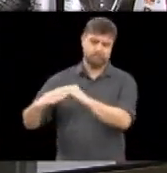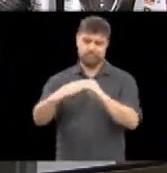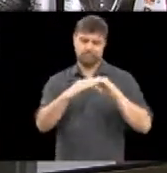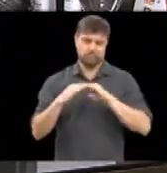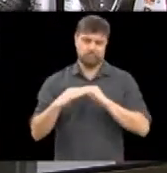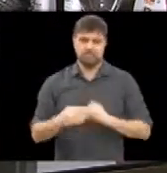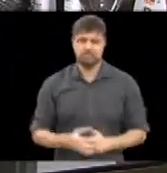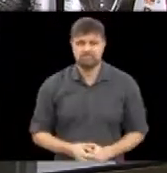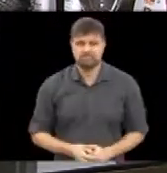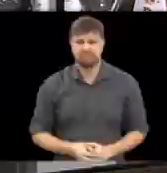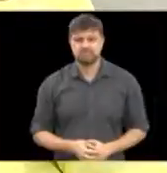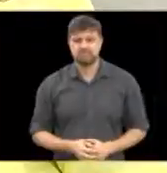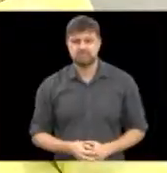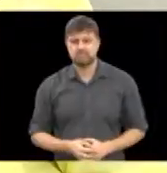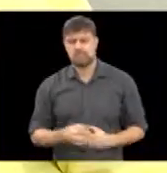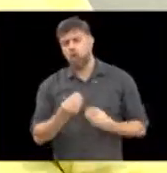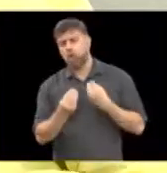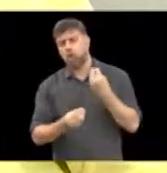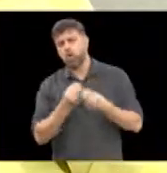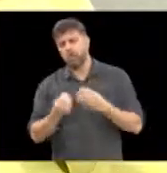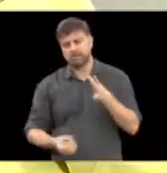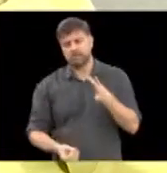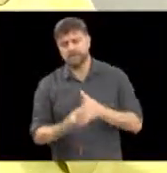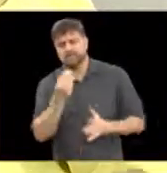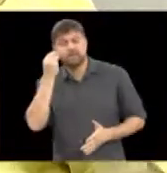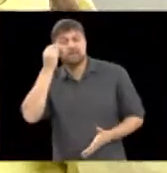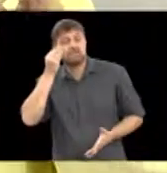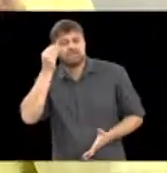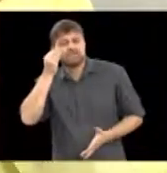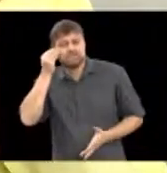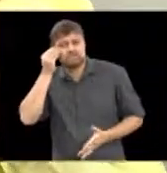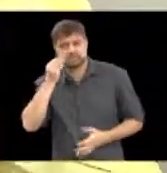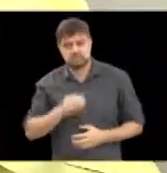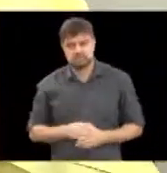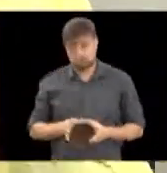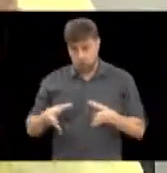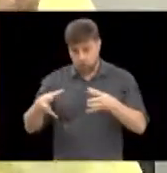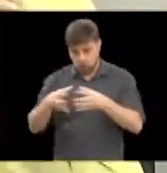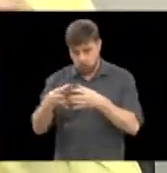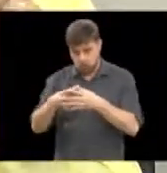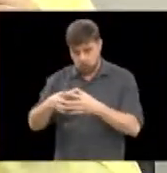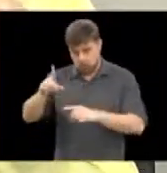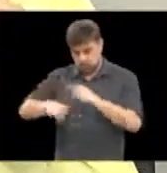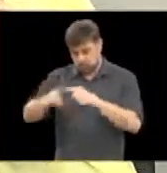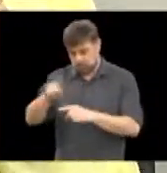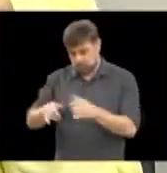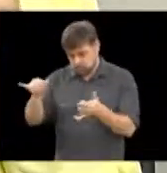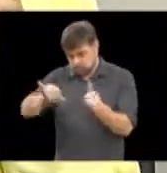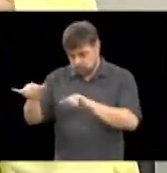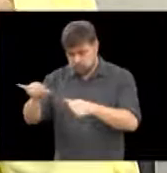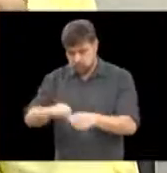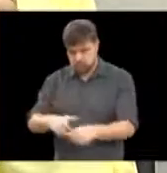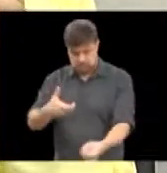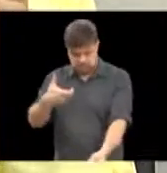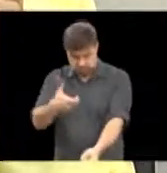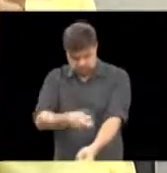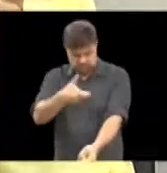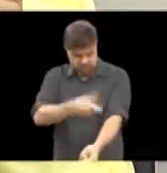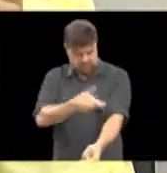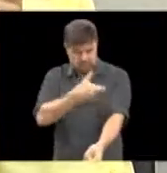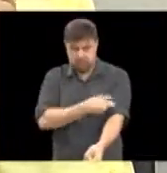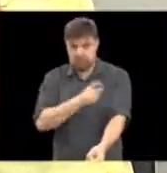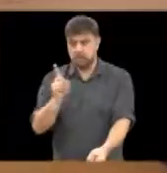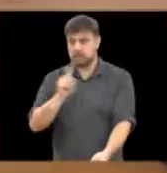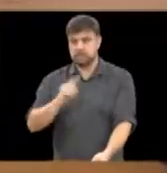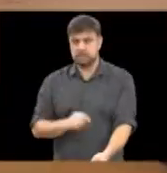outro, entendeu? Cada um, né? Tecnicamente, como é feito o teste? Por exemplo, pega um grupo de substâncias e eles são injetados